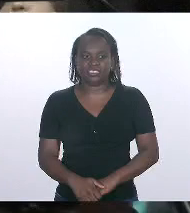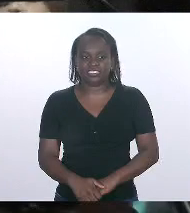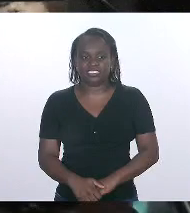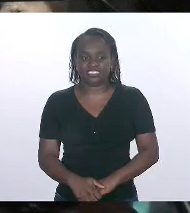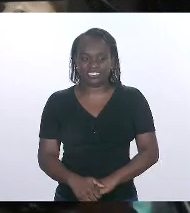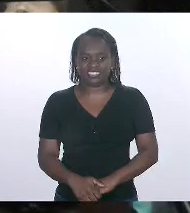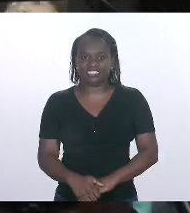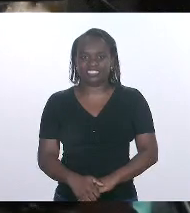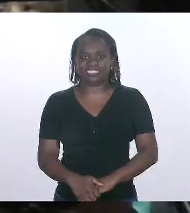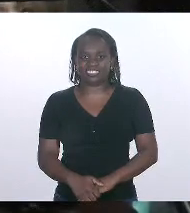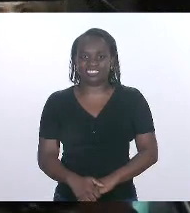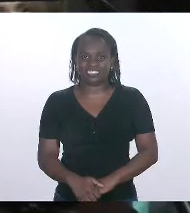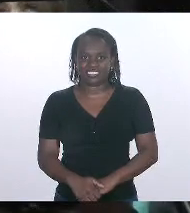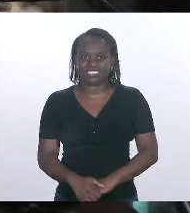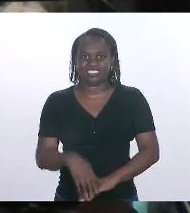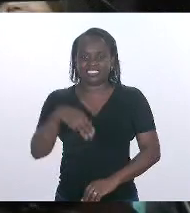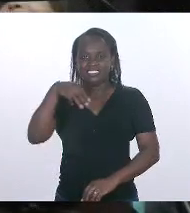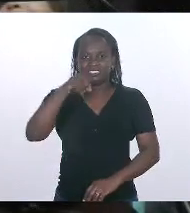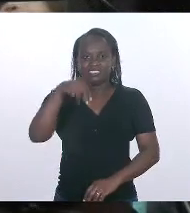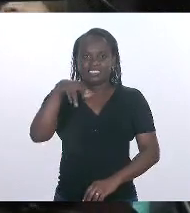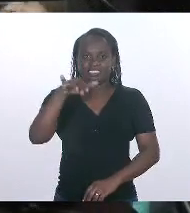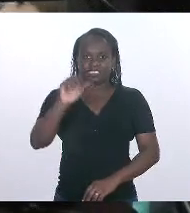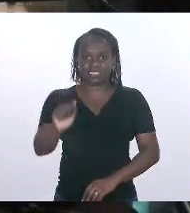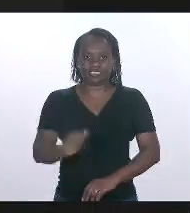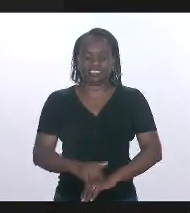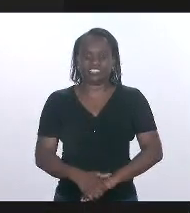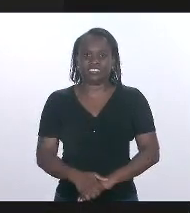Deputada Mônica Francisco.